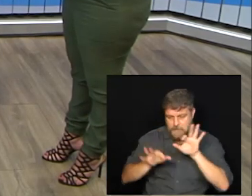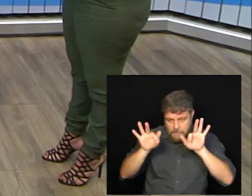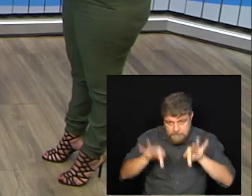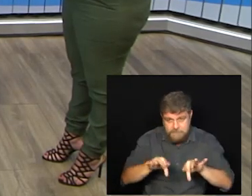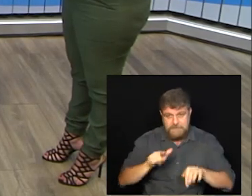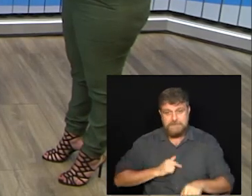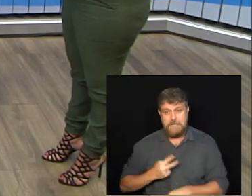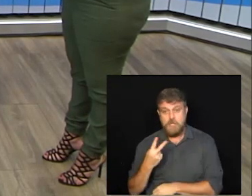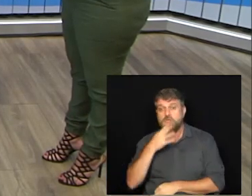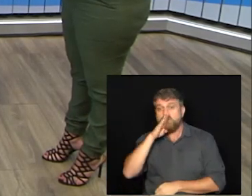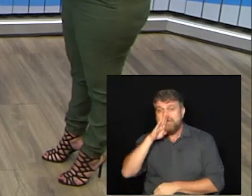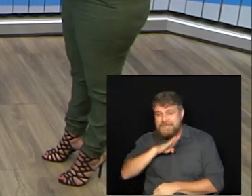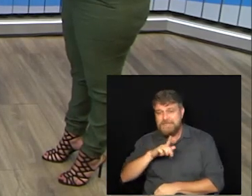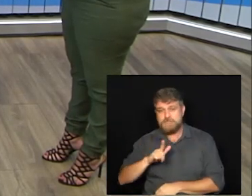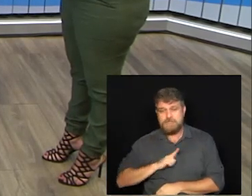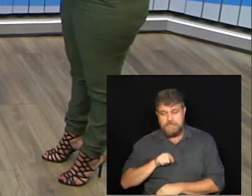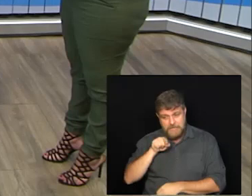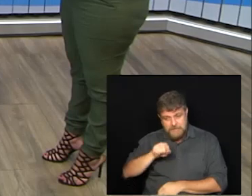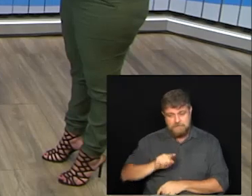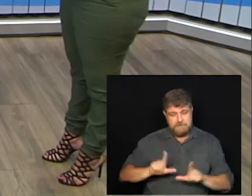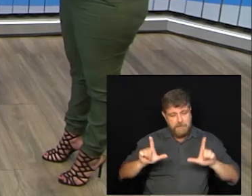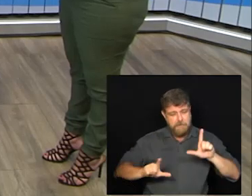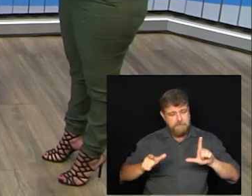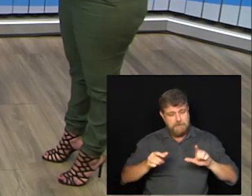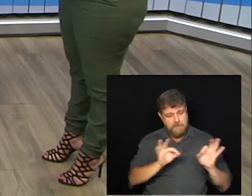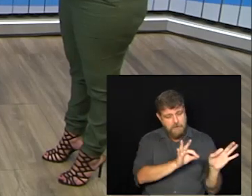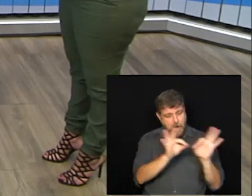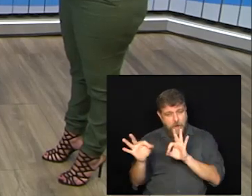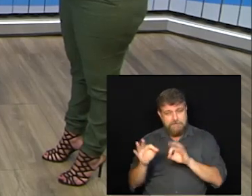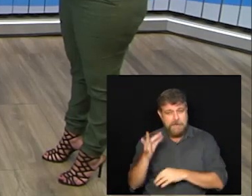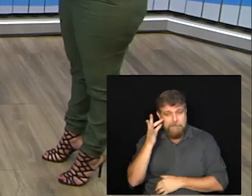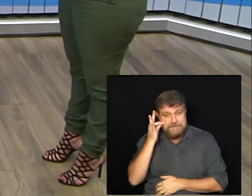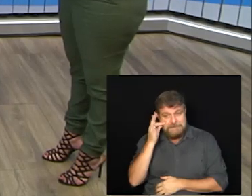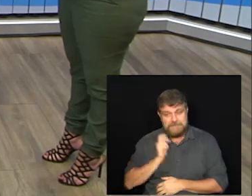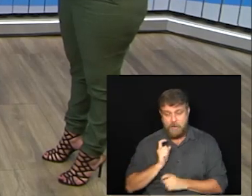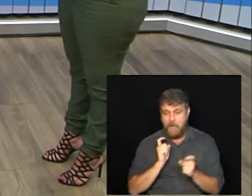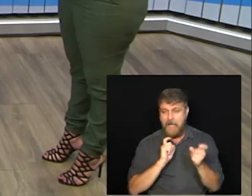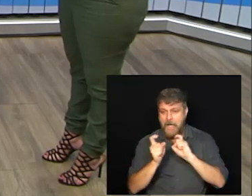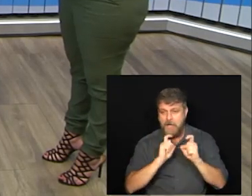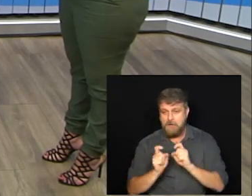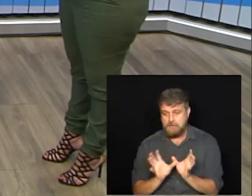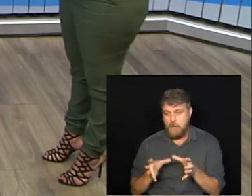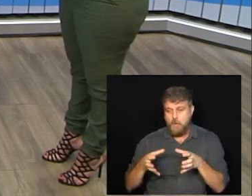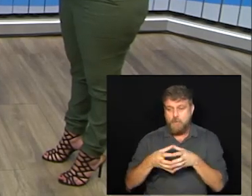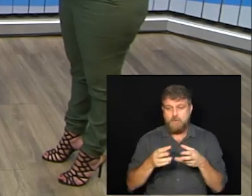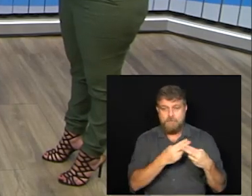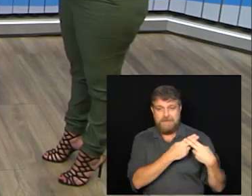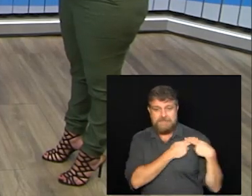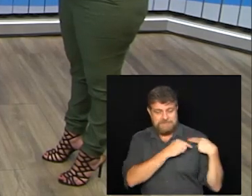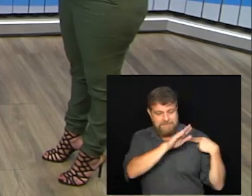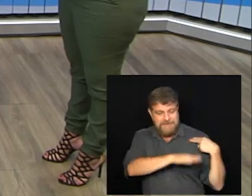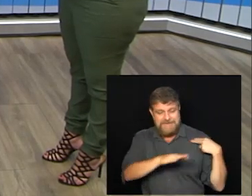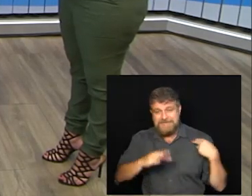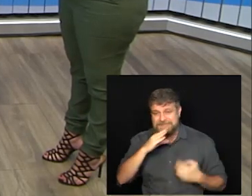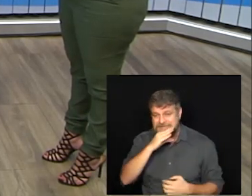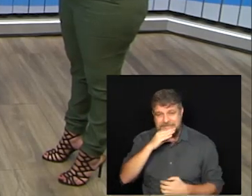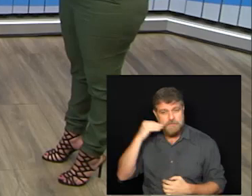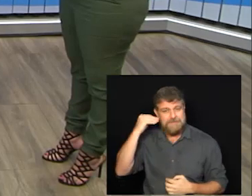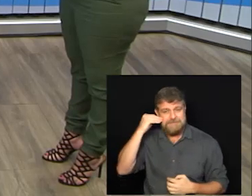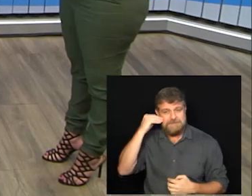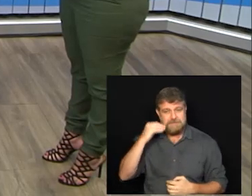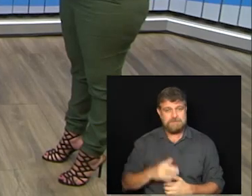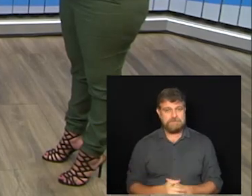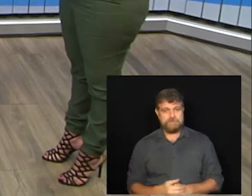partir das 2 horas da tarde, você aí de casa acompanha ao vivo a reunião de mais uma comissão adolescente aqui da Câmara